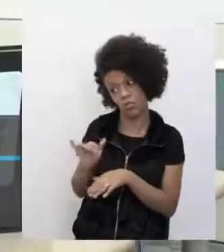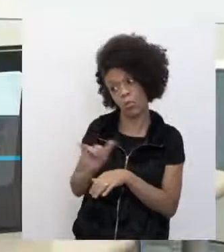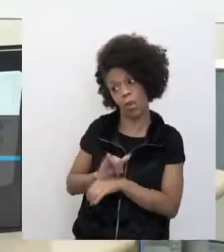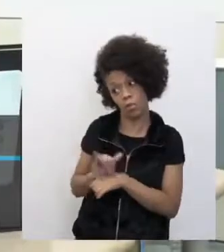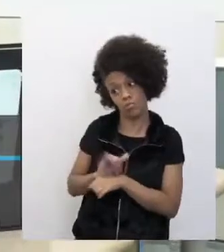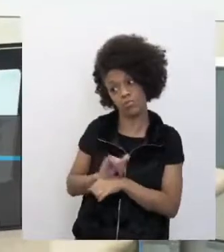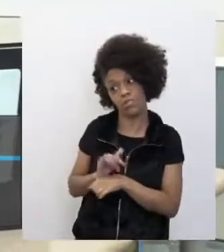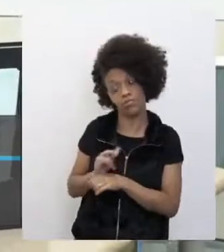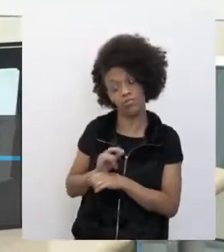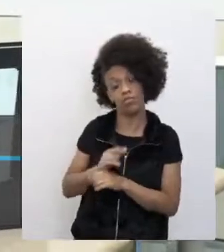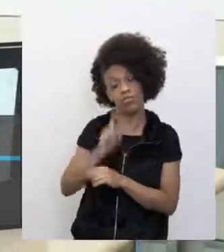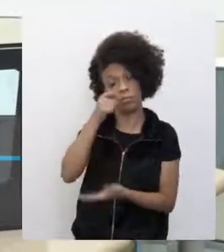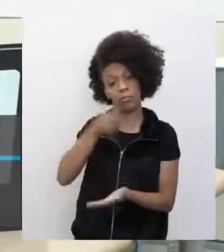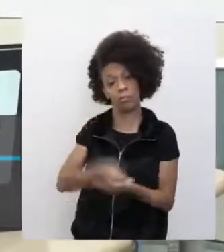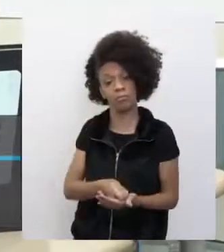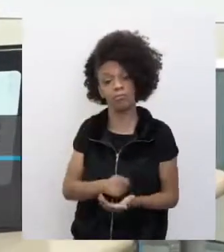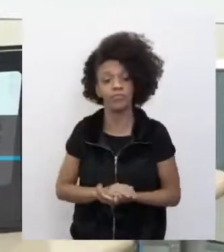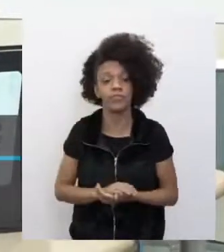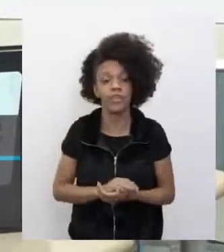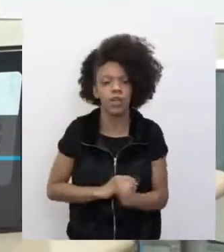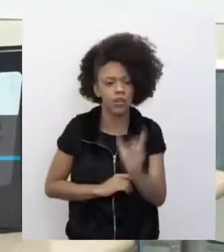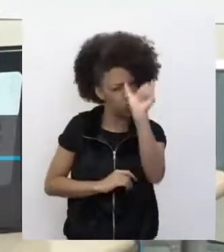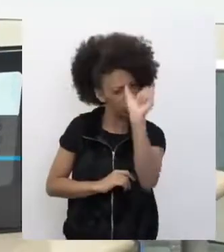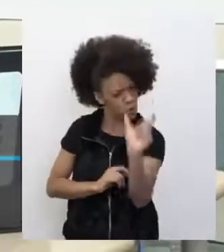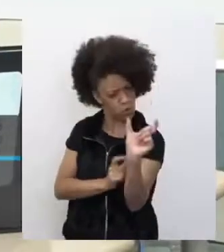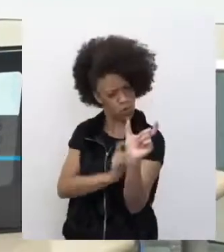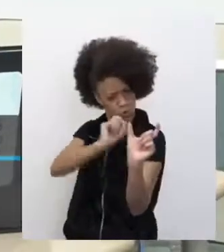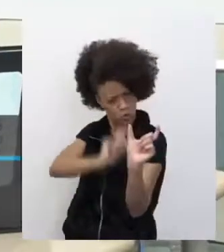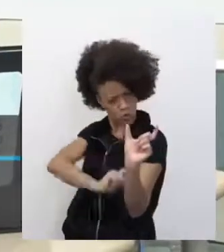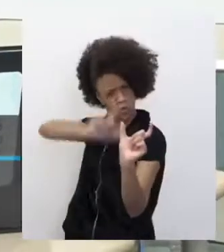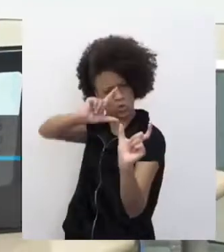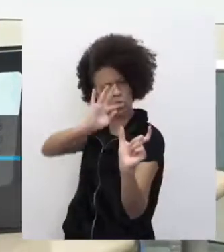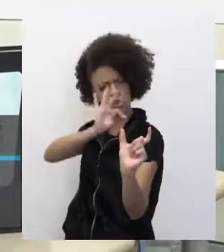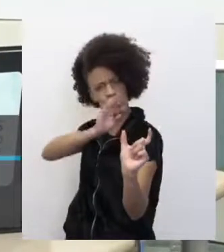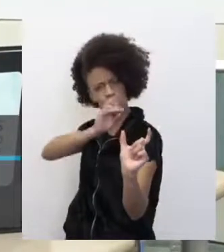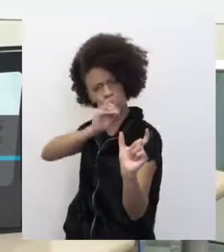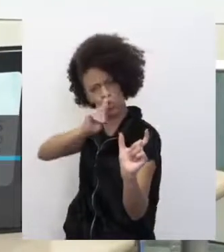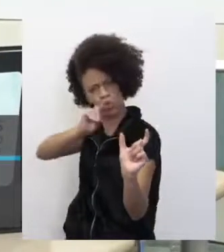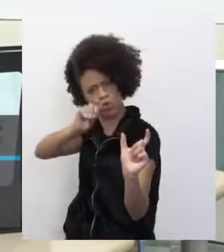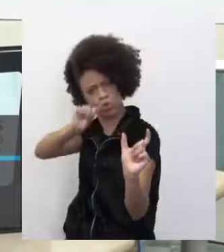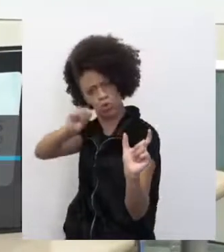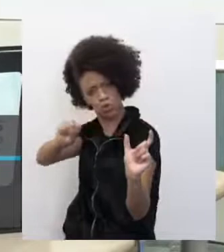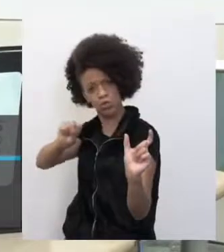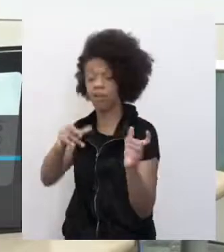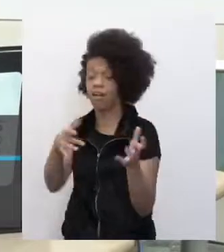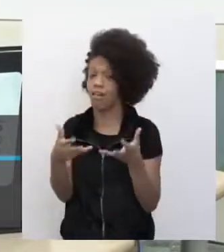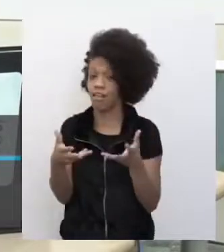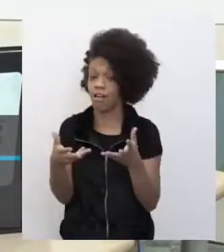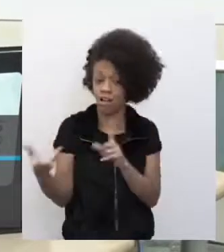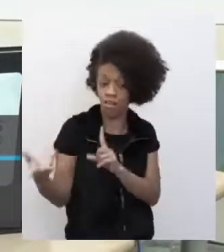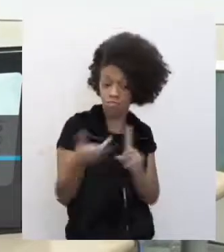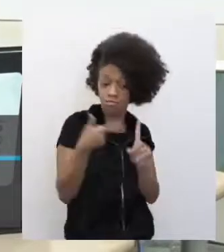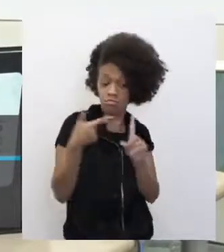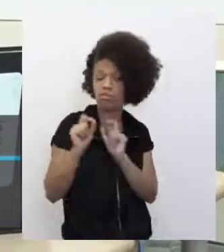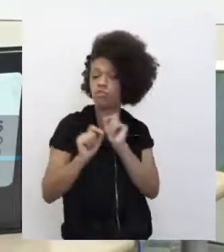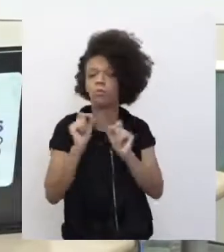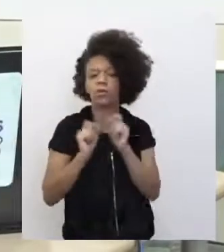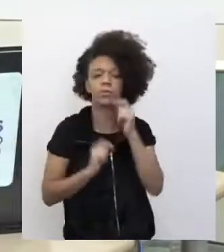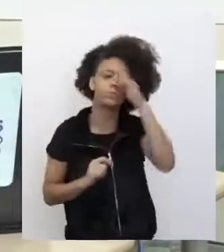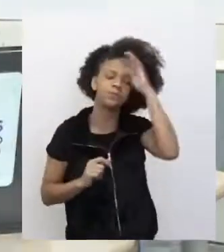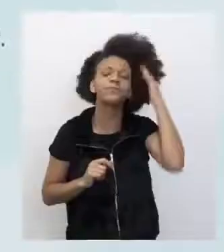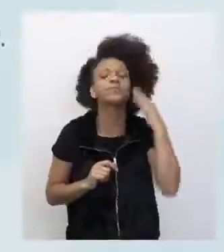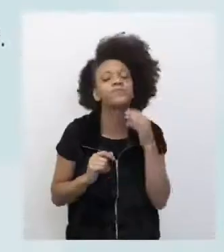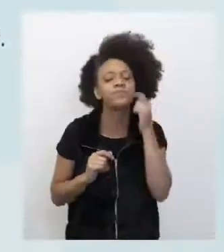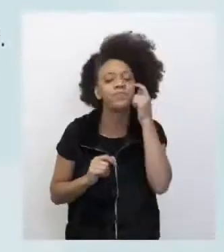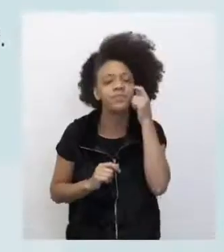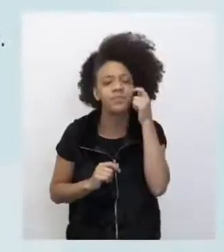também. Quando a Thaís coloca ali no meio do nada, todos, ela quer também convencer a gente de algo. Outra análise na tela,